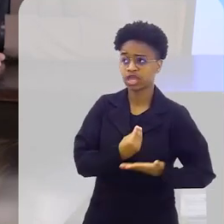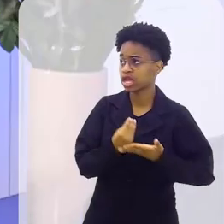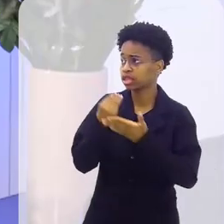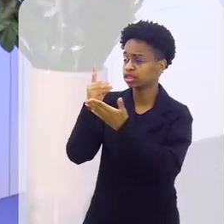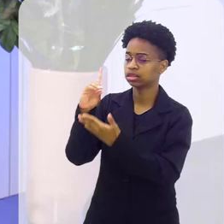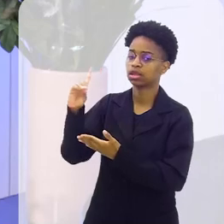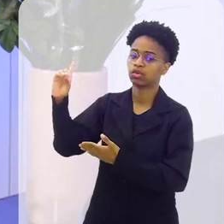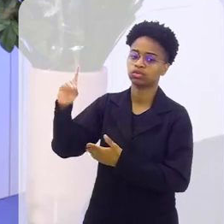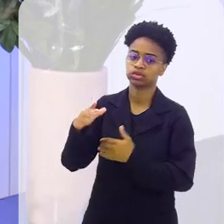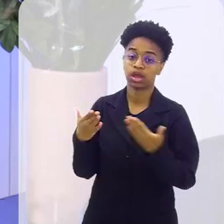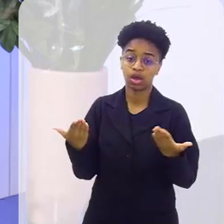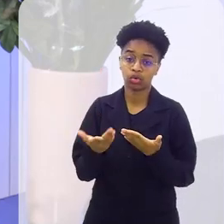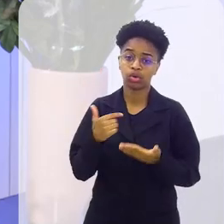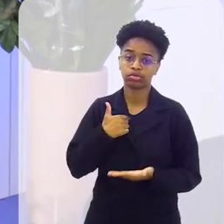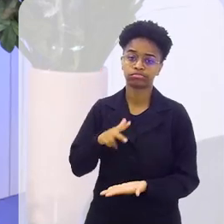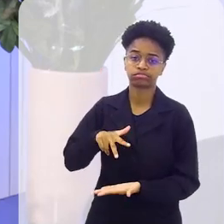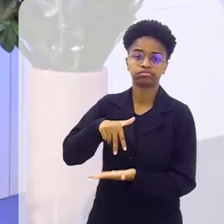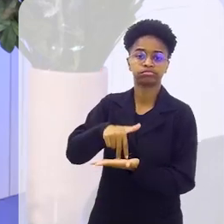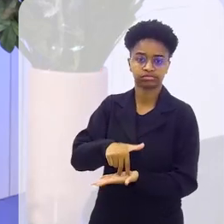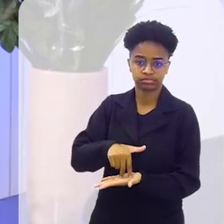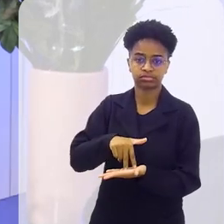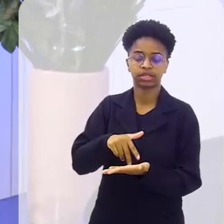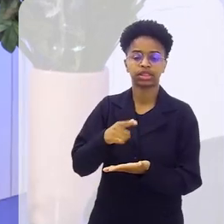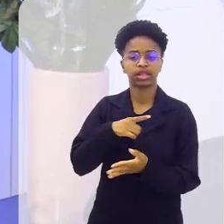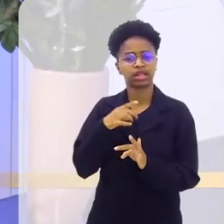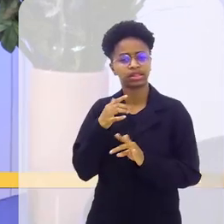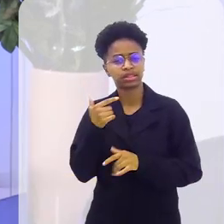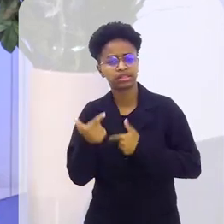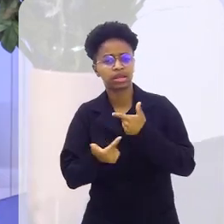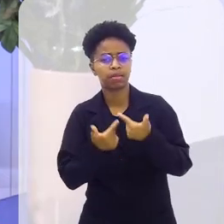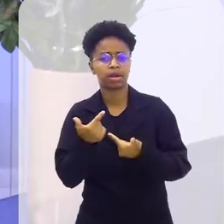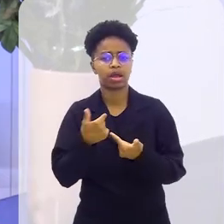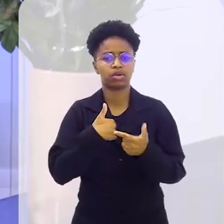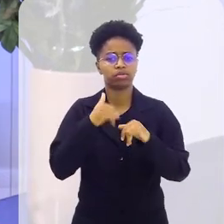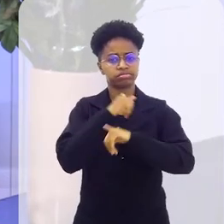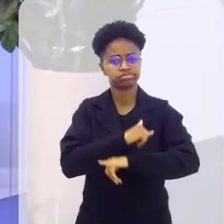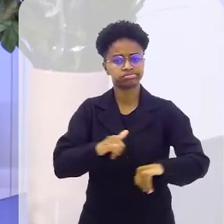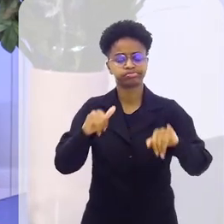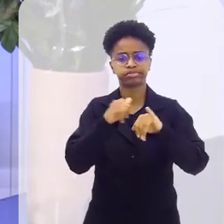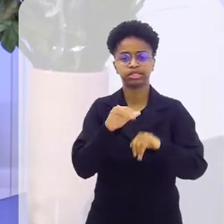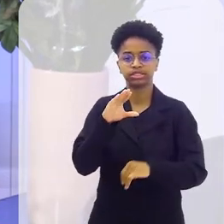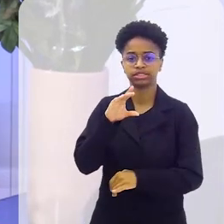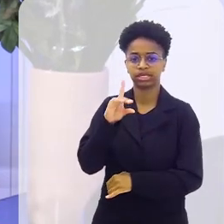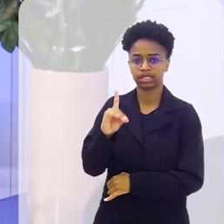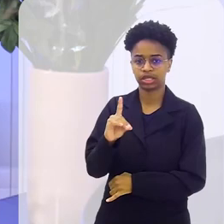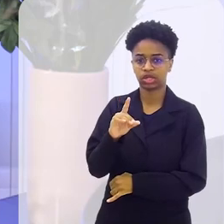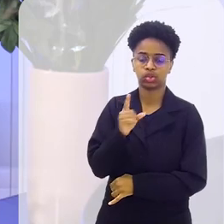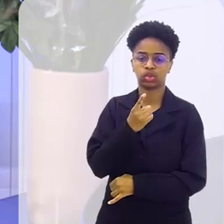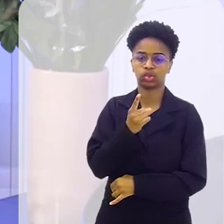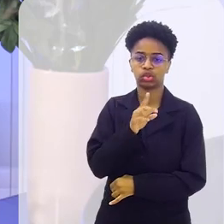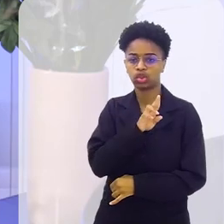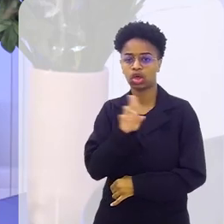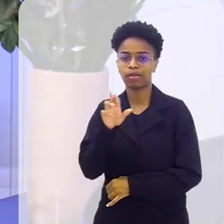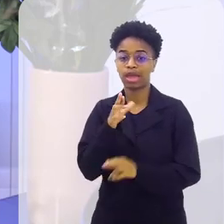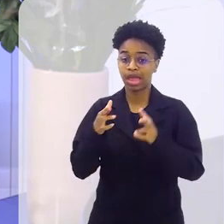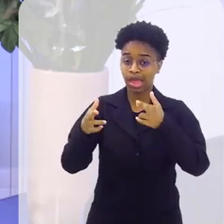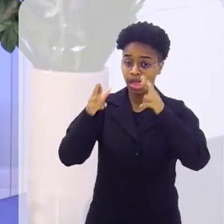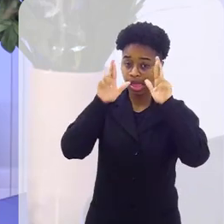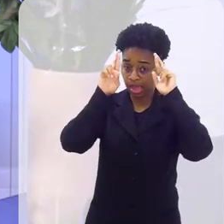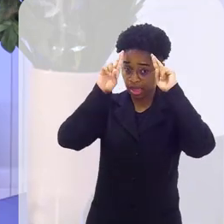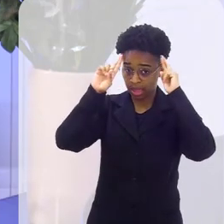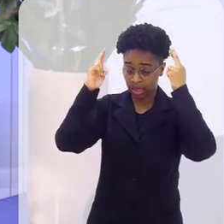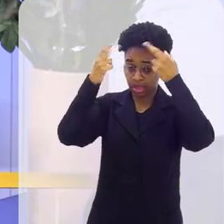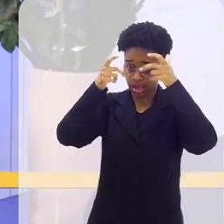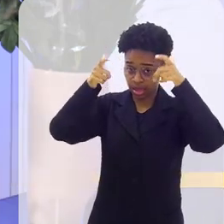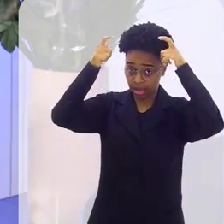minha vida. E estou aqui, né? Depois de um trabalho que lancei um CD chamado Rei das Batalhas.